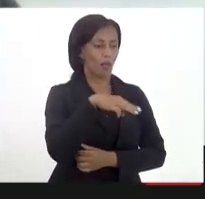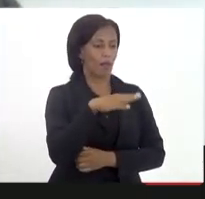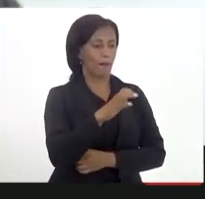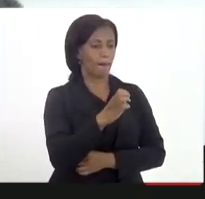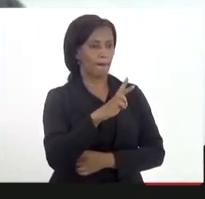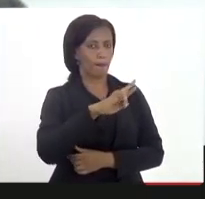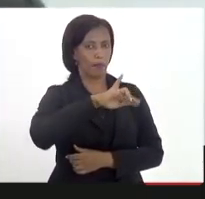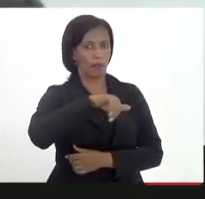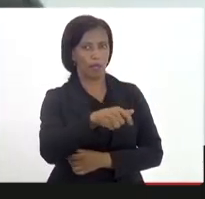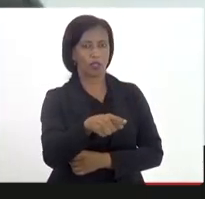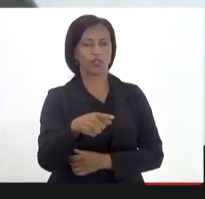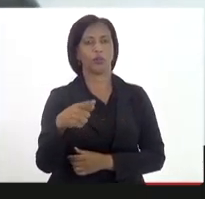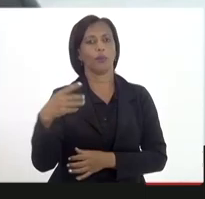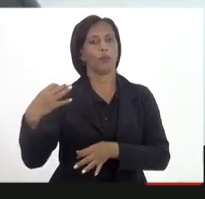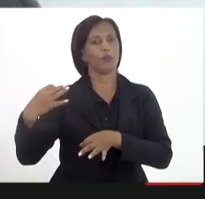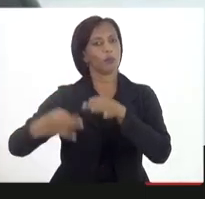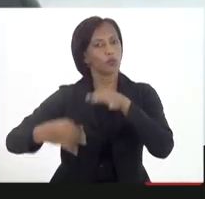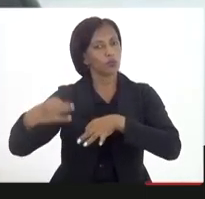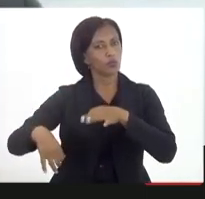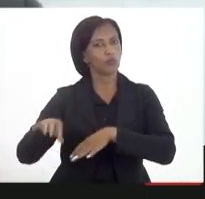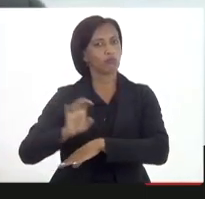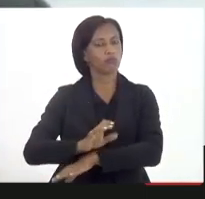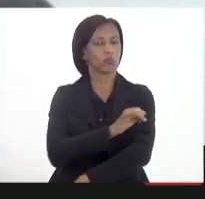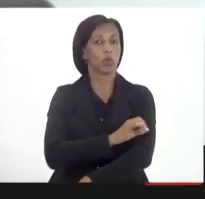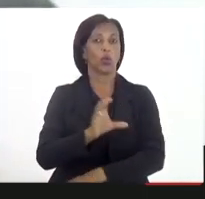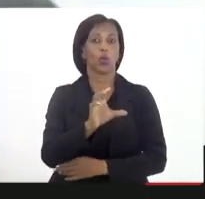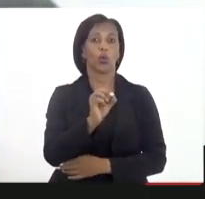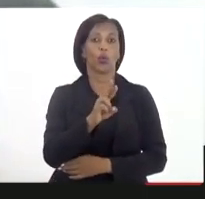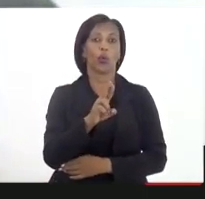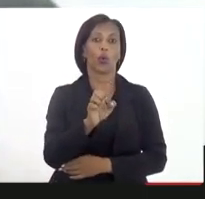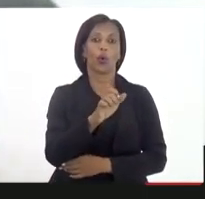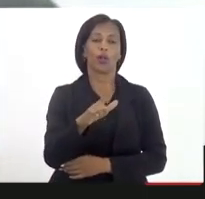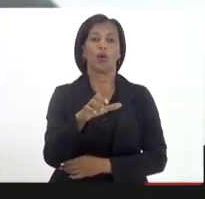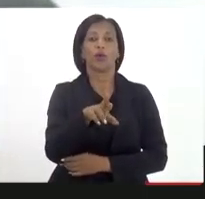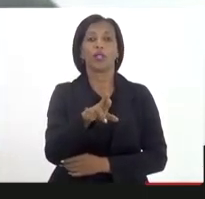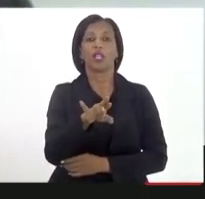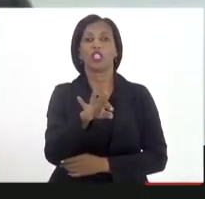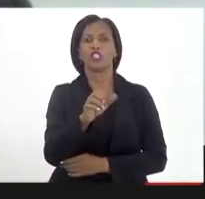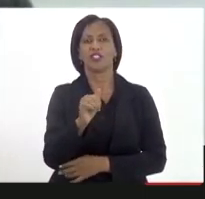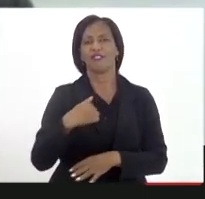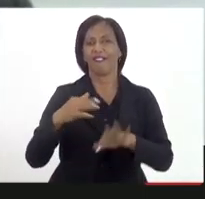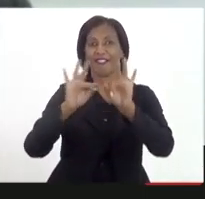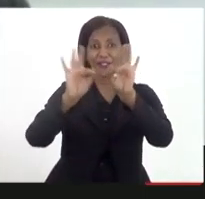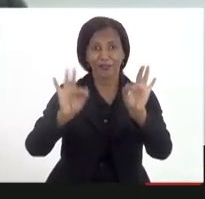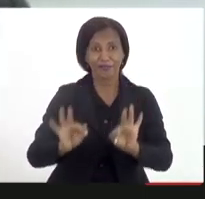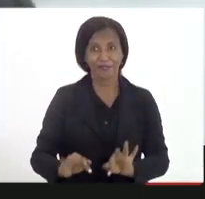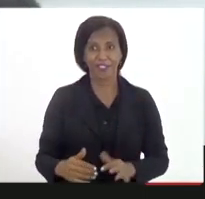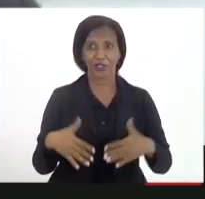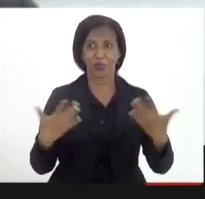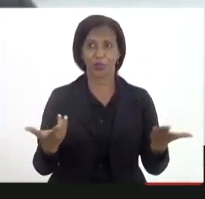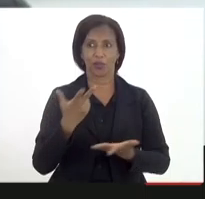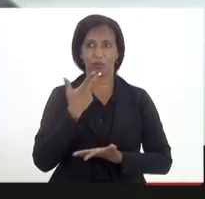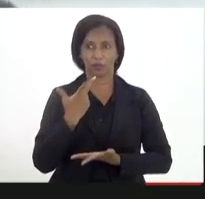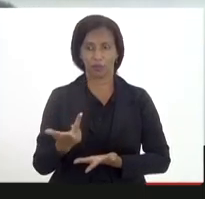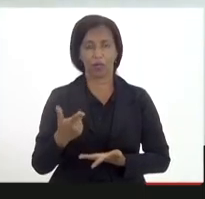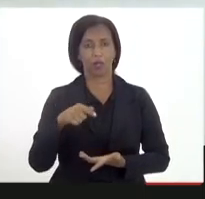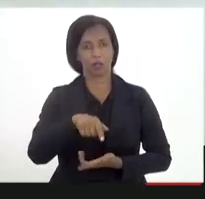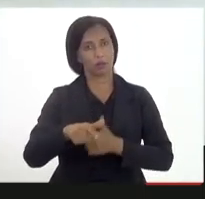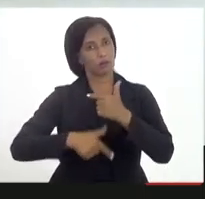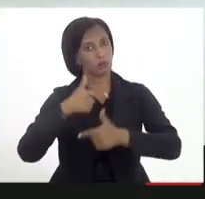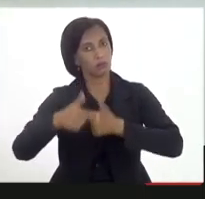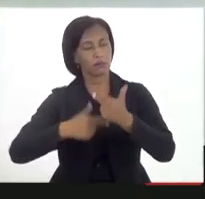motores do Rio de Janeiro e eu é o Coronel Cristiano Santos foi muito feliz quando fala que além dessa